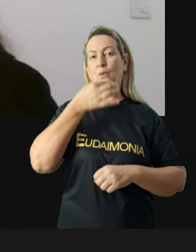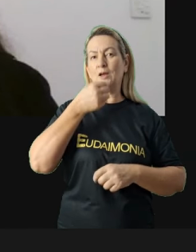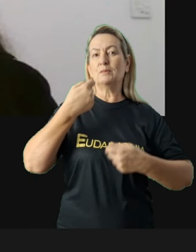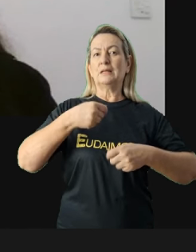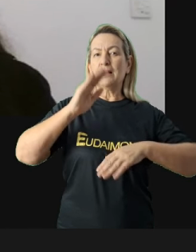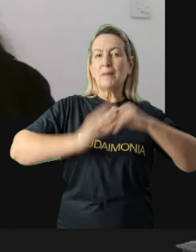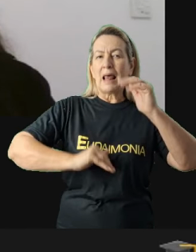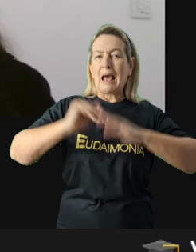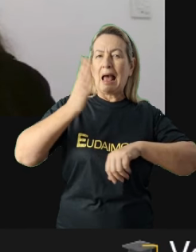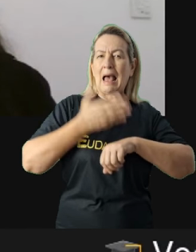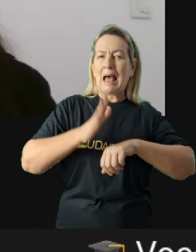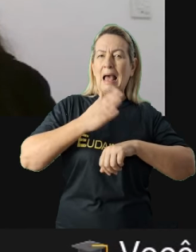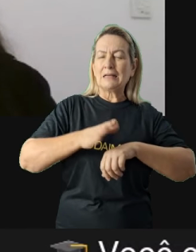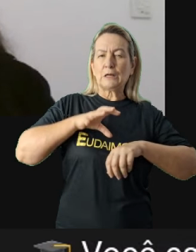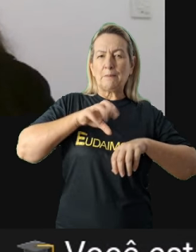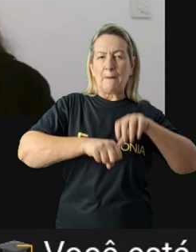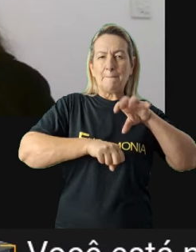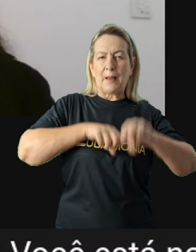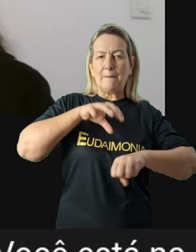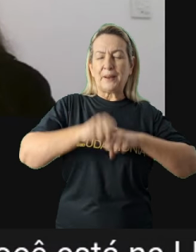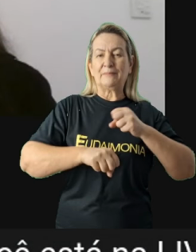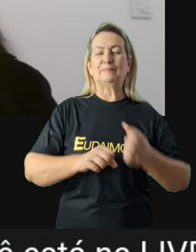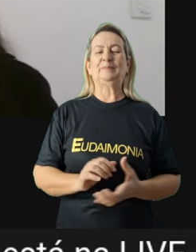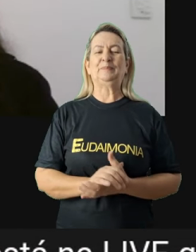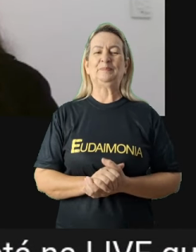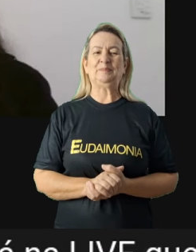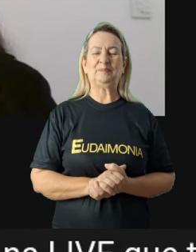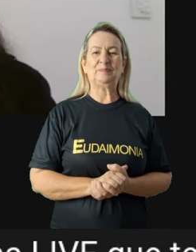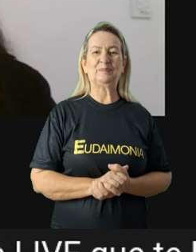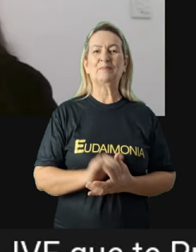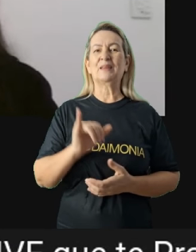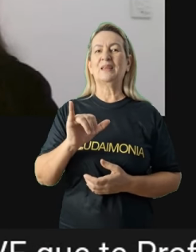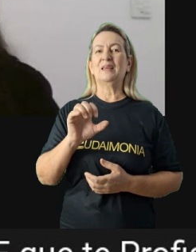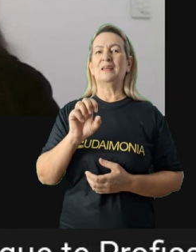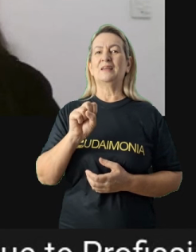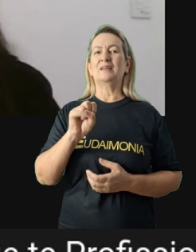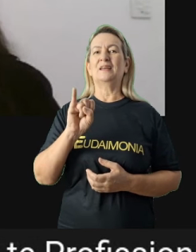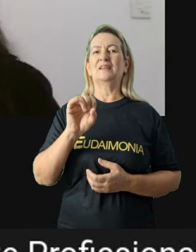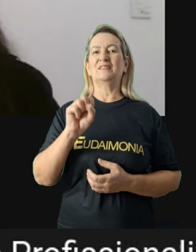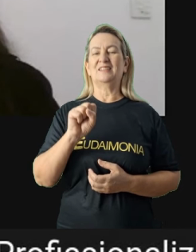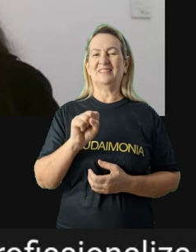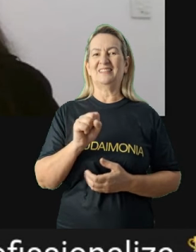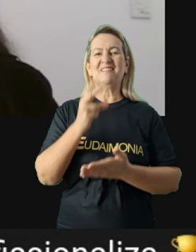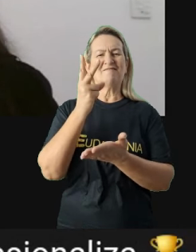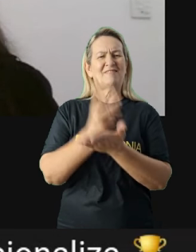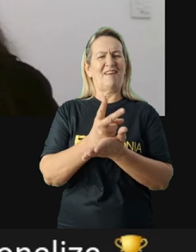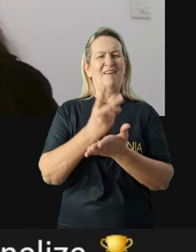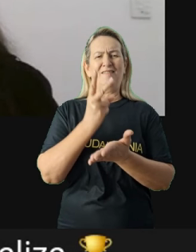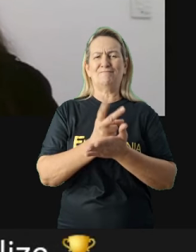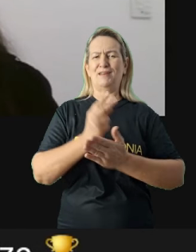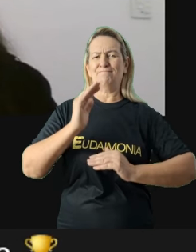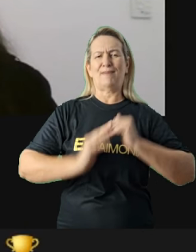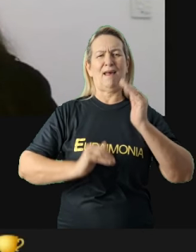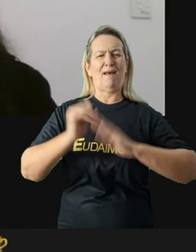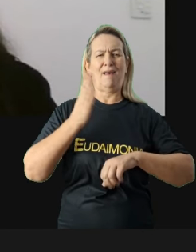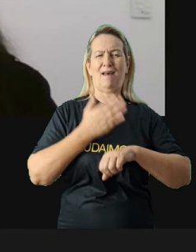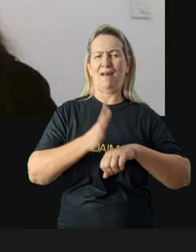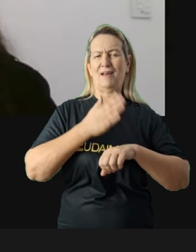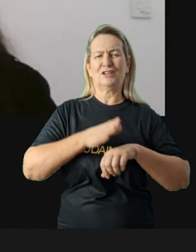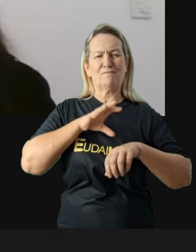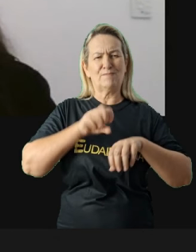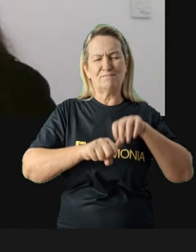do conhecimento, que tem que ser mão na massa, eu acho. Mão na massa. É isso mesmo, Isis? Mão na massa? Sempre